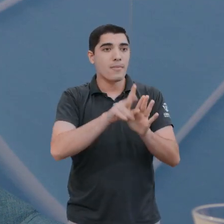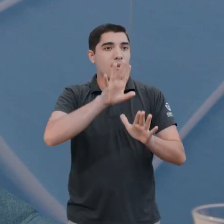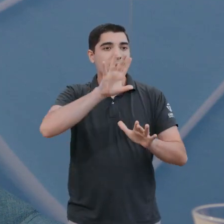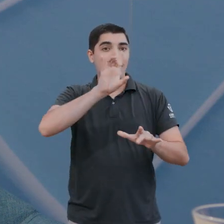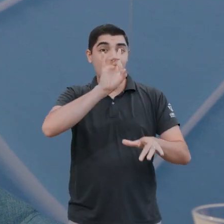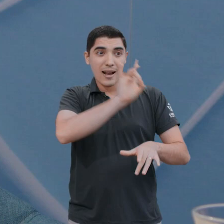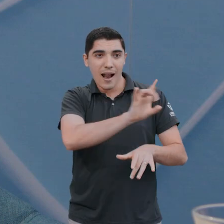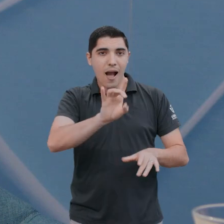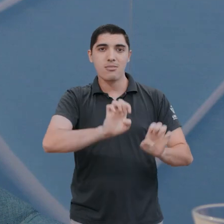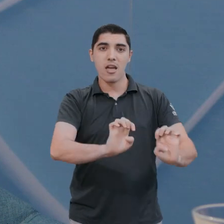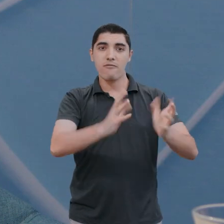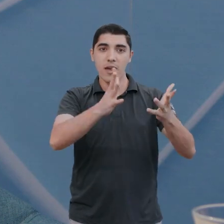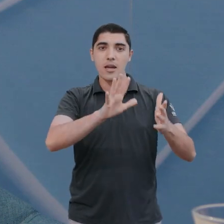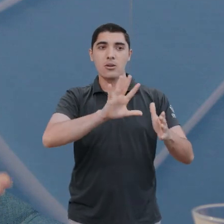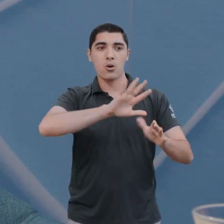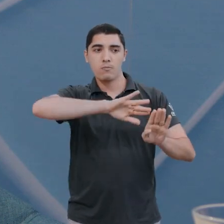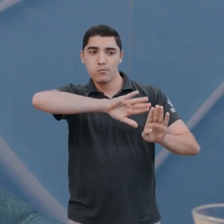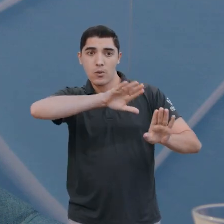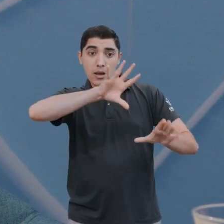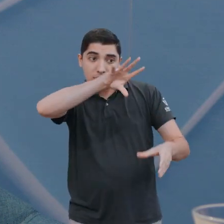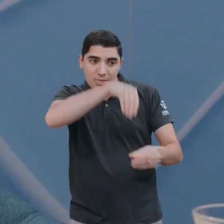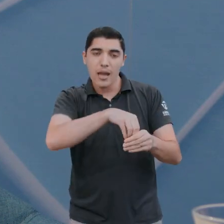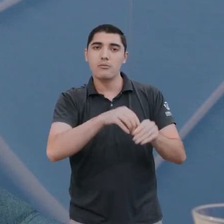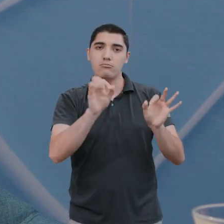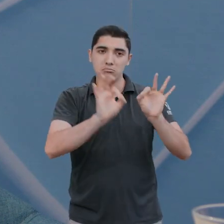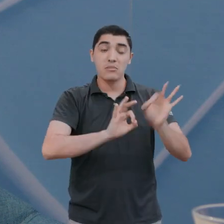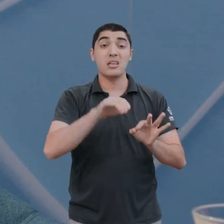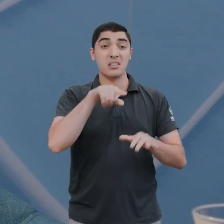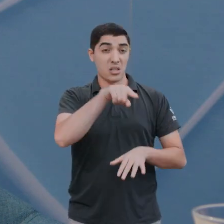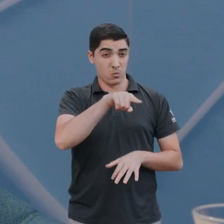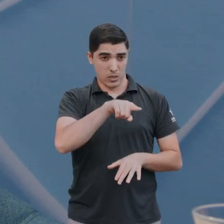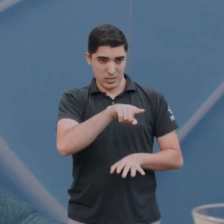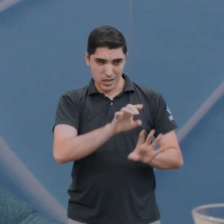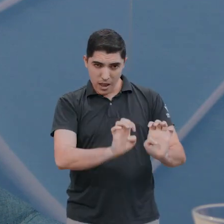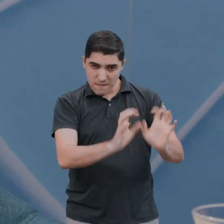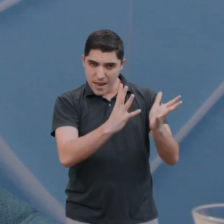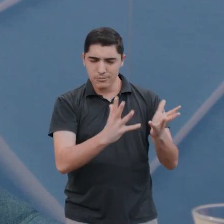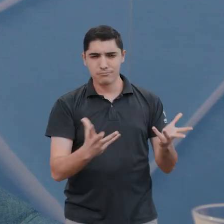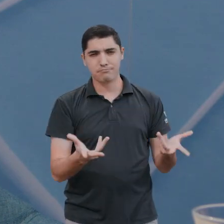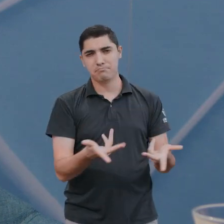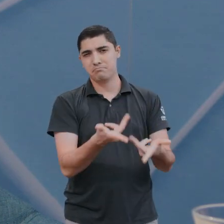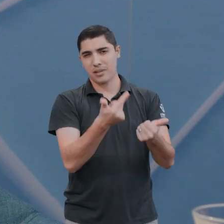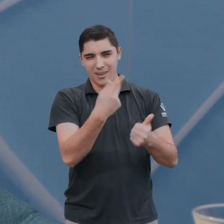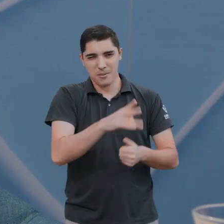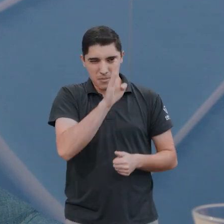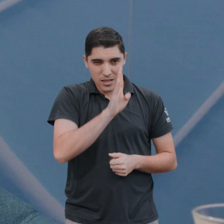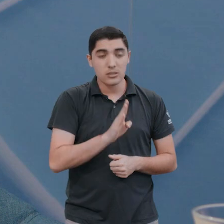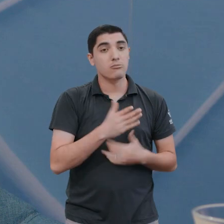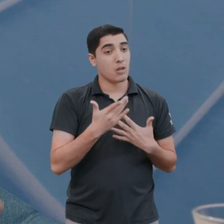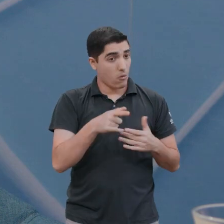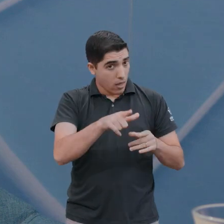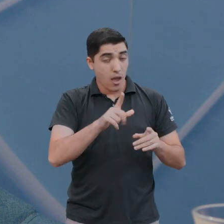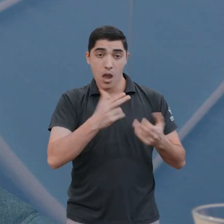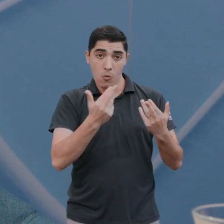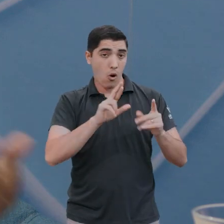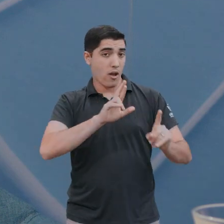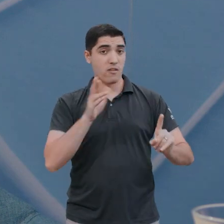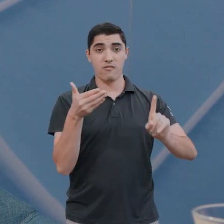interna dos próprios eventos, e a Copenhagen Fashion Week deu super certo, então a gente pode sim trazer essa